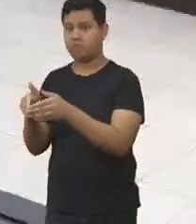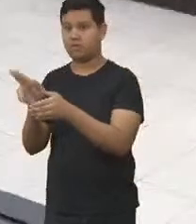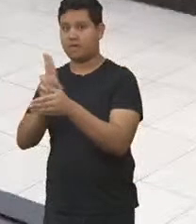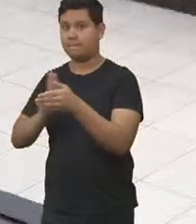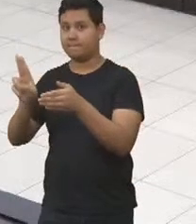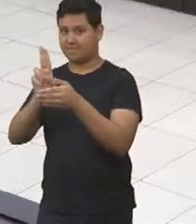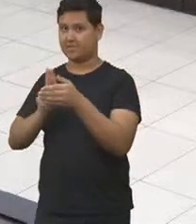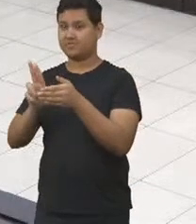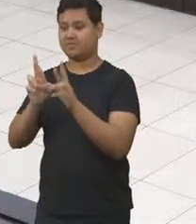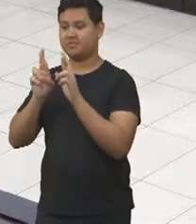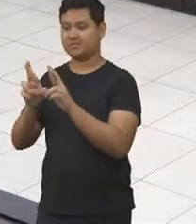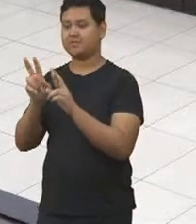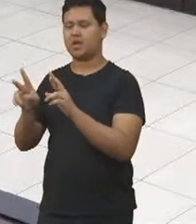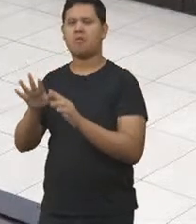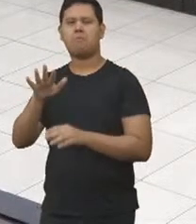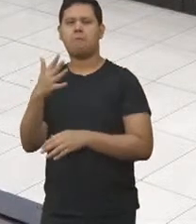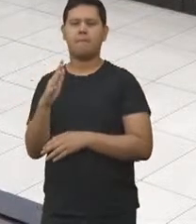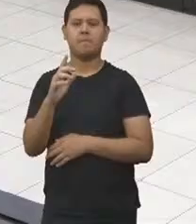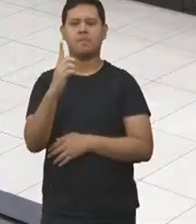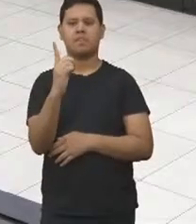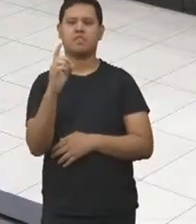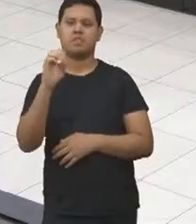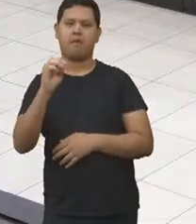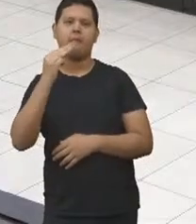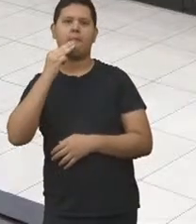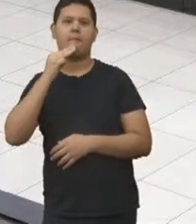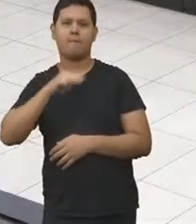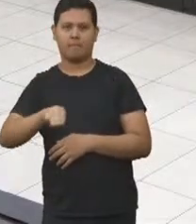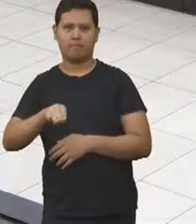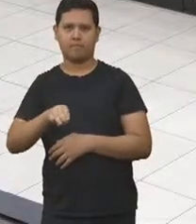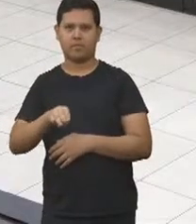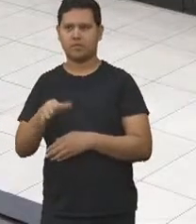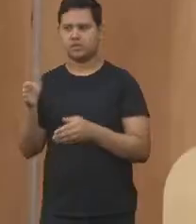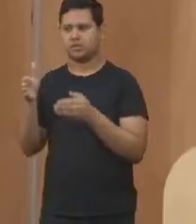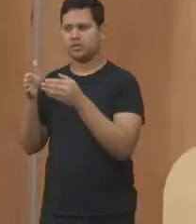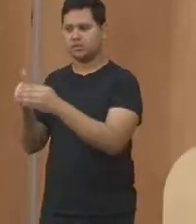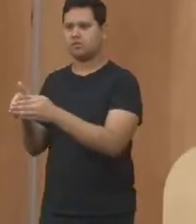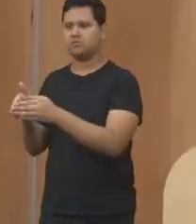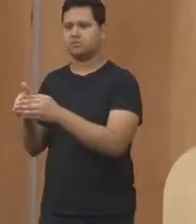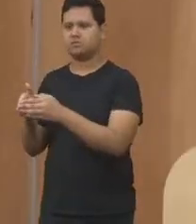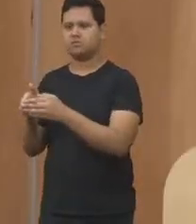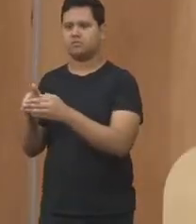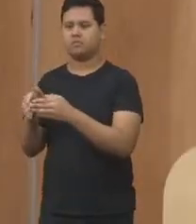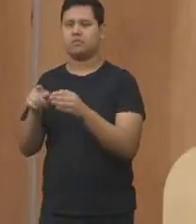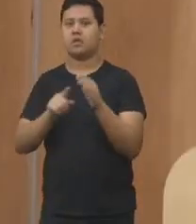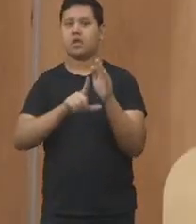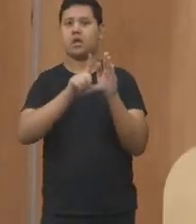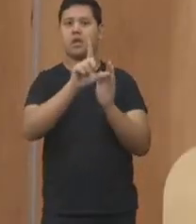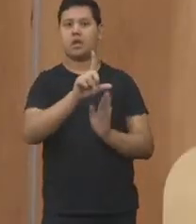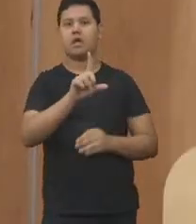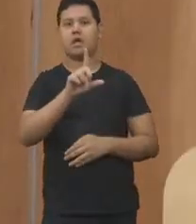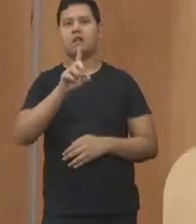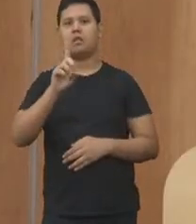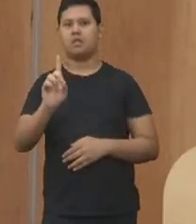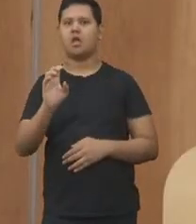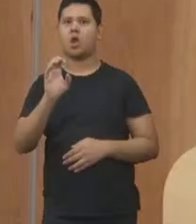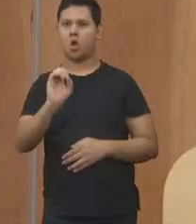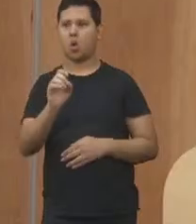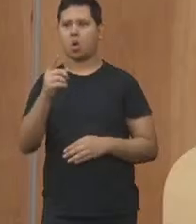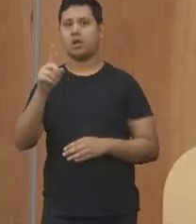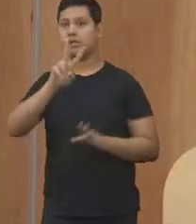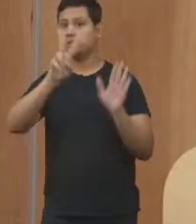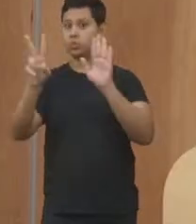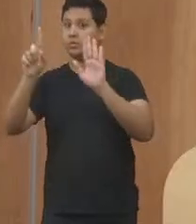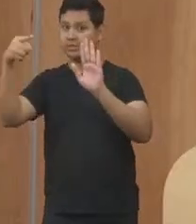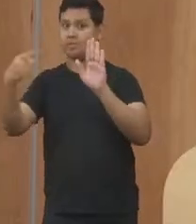Sim. Mais ou menos quanto? Em torno de 10 milhões. Que está previsto na LDO, que vai ser apresentada daqui 2